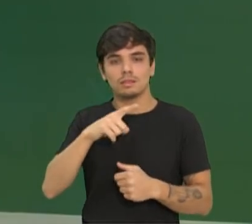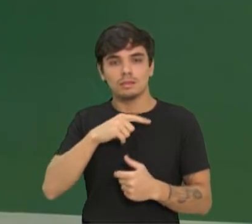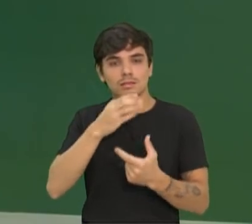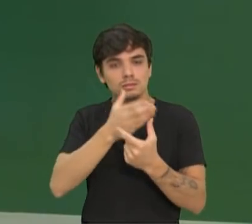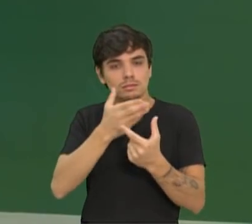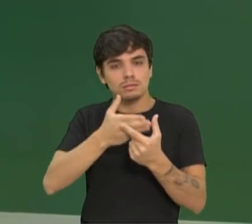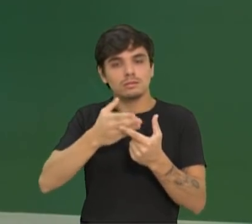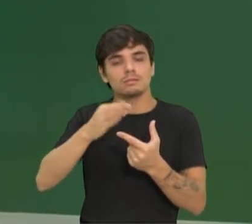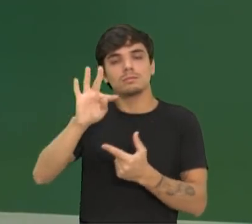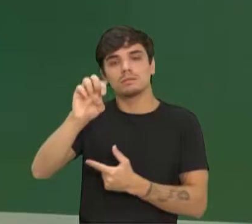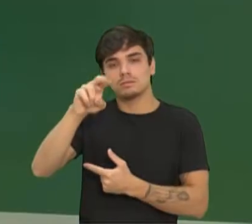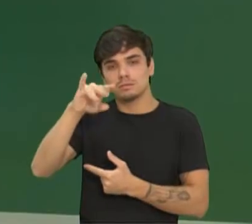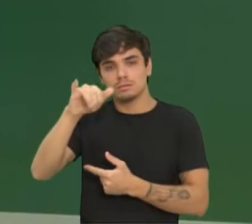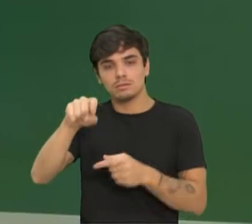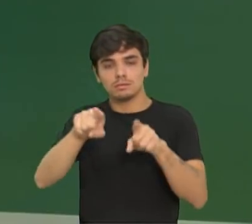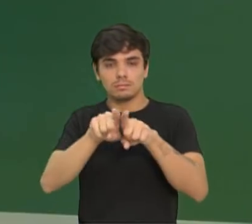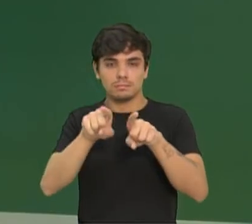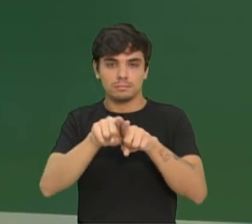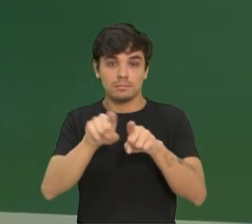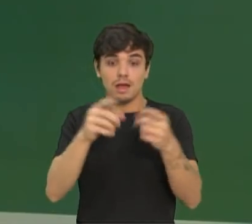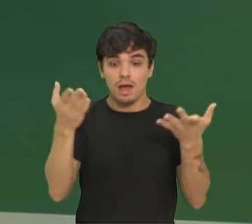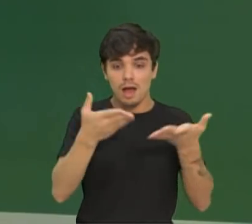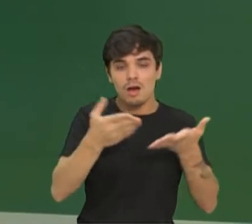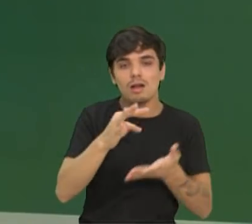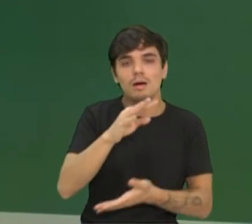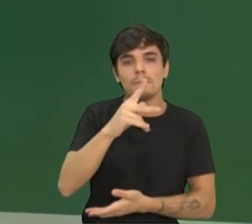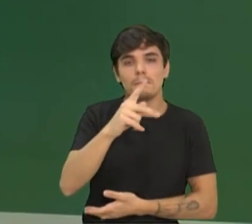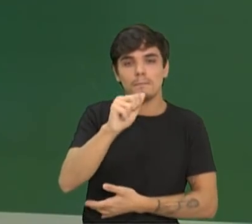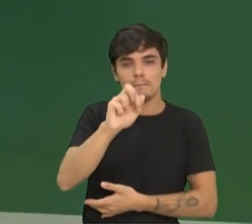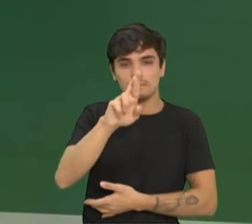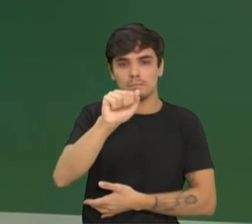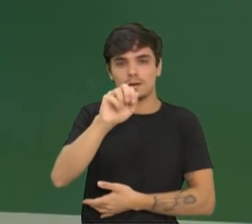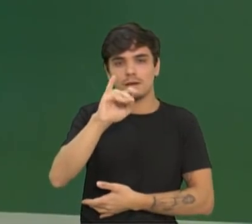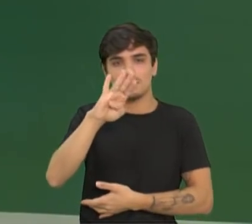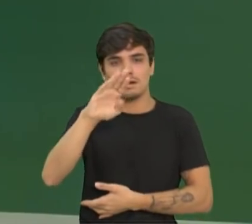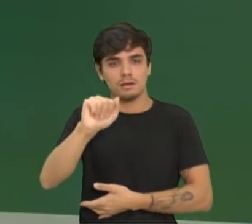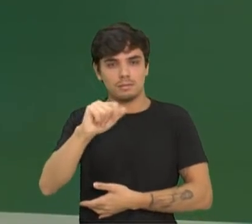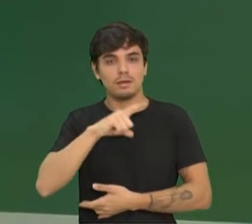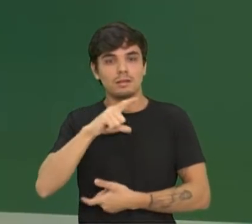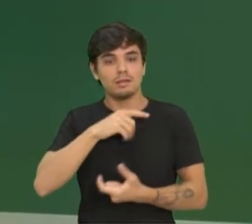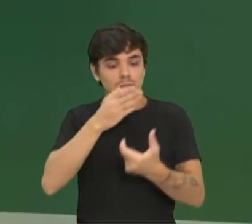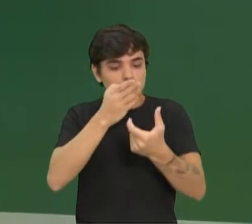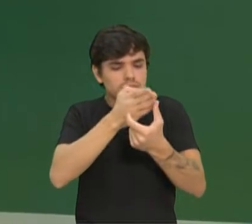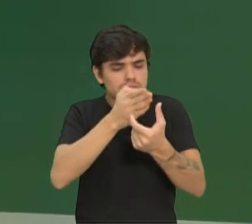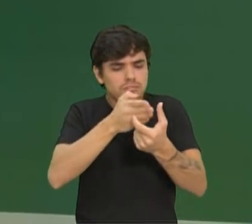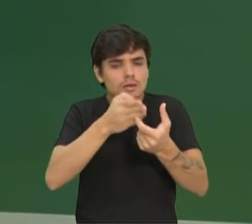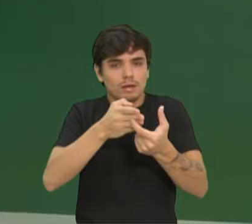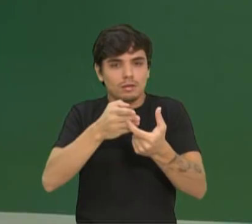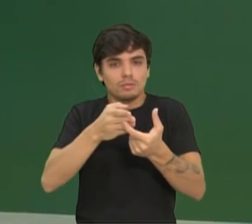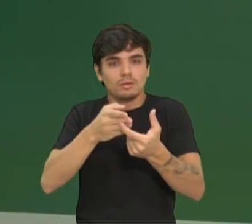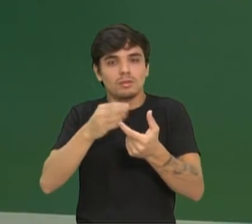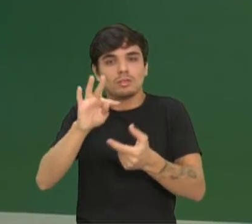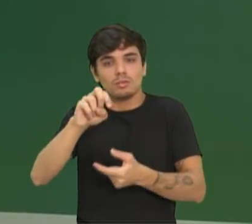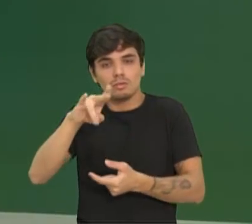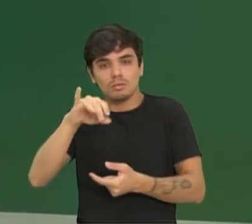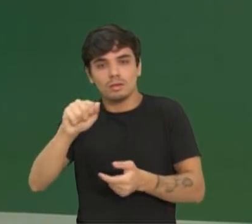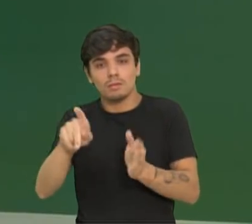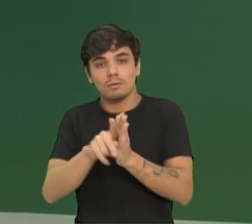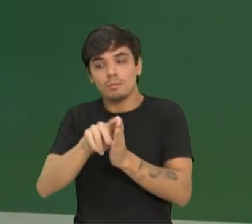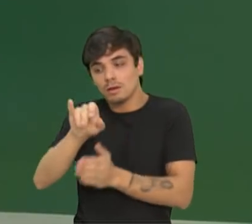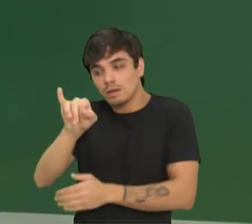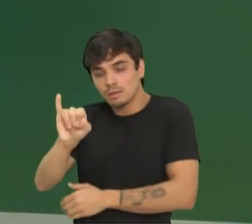tônicas dessas palavras. Já em Paraíba, nós temos a sílaba tônica com o i. Isso é interessante, você